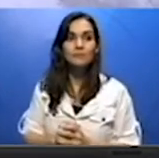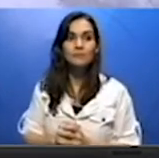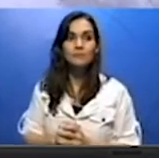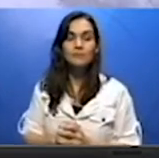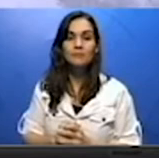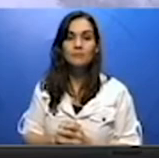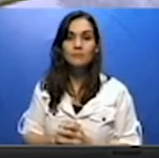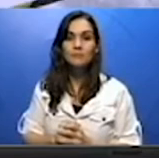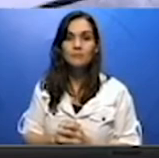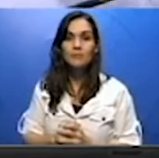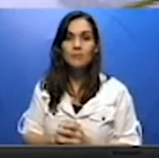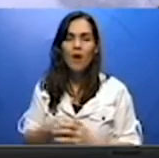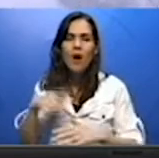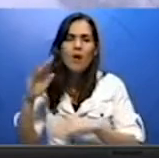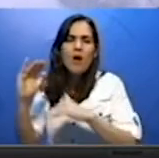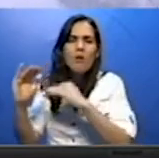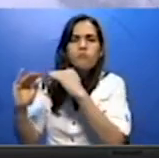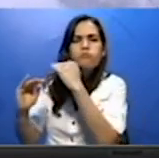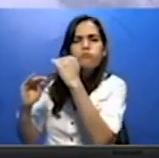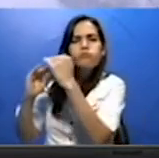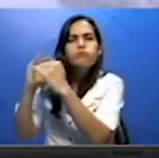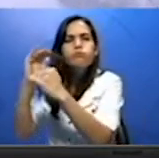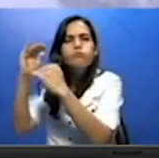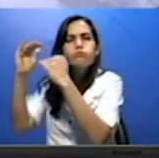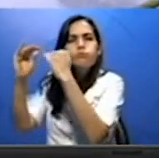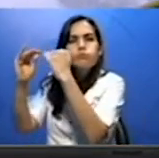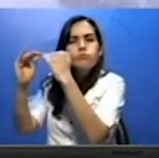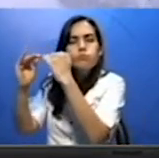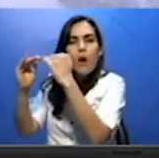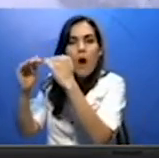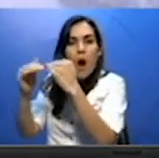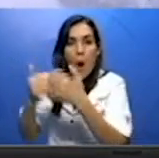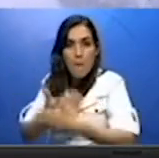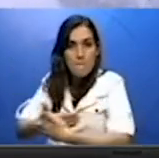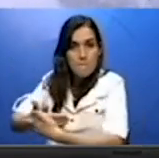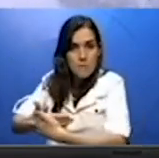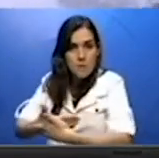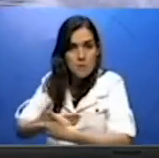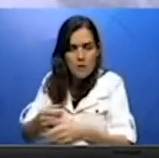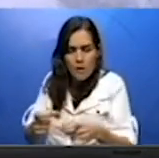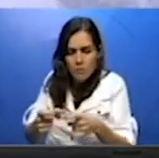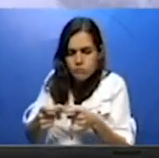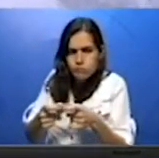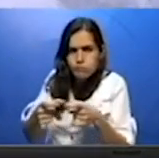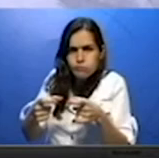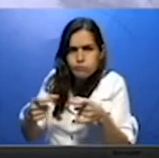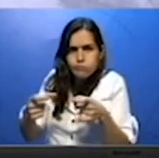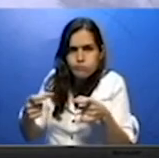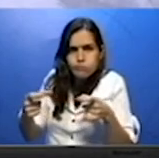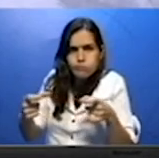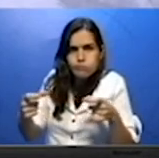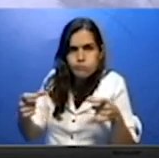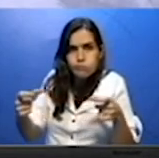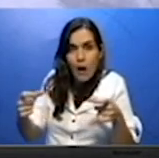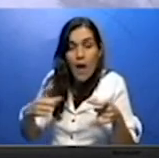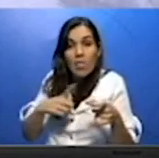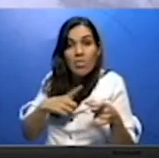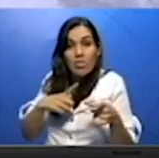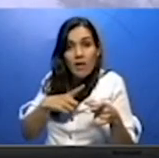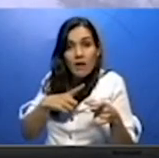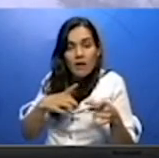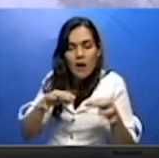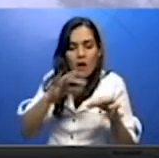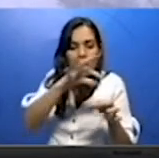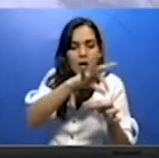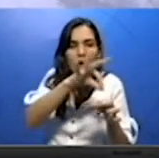das costas ao longo do desenvolvimento deste embrião ele vai formar a medula espinhal a notocorda se encontra aqui